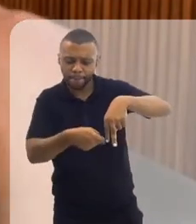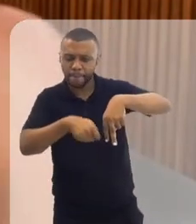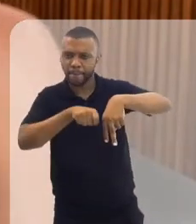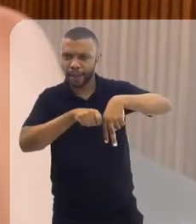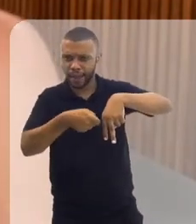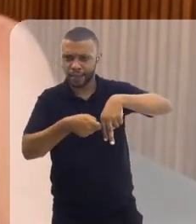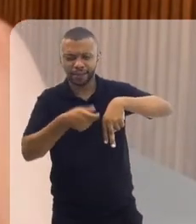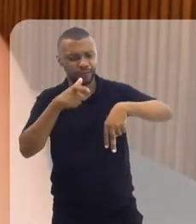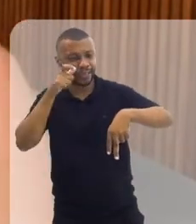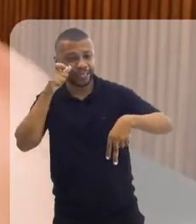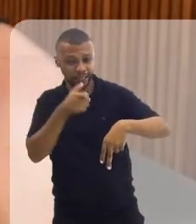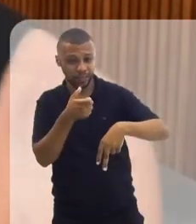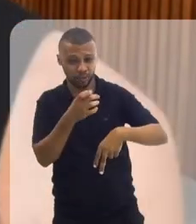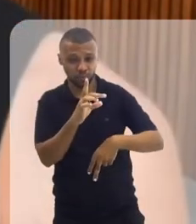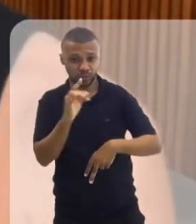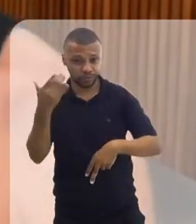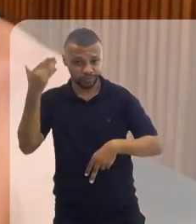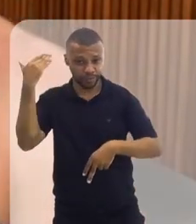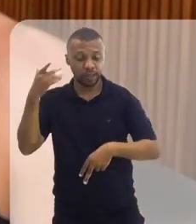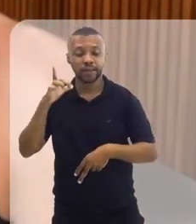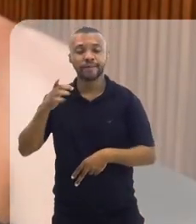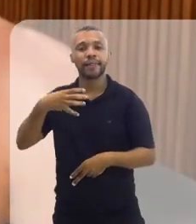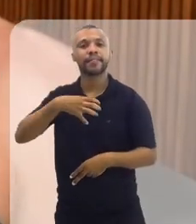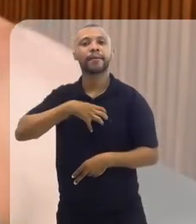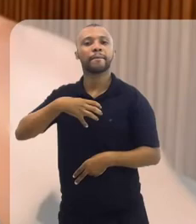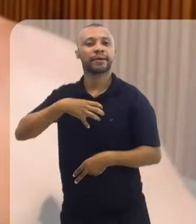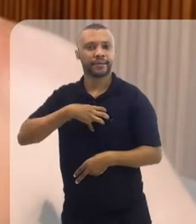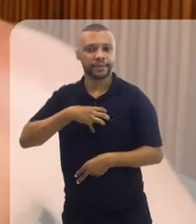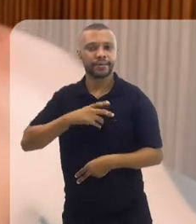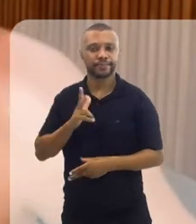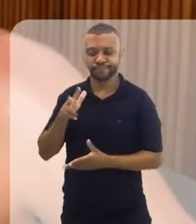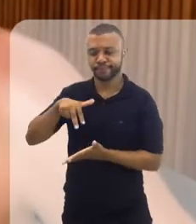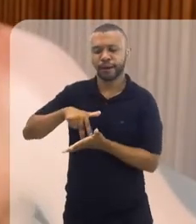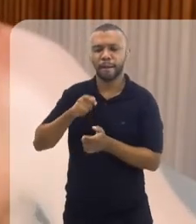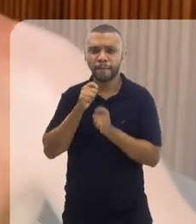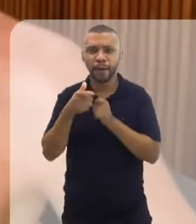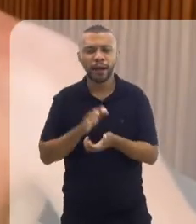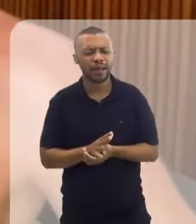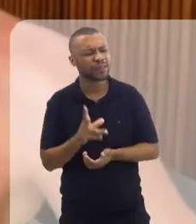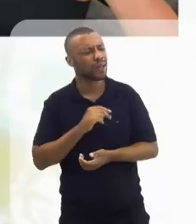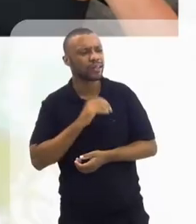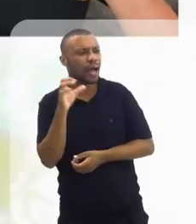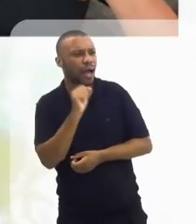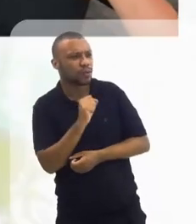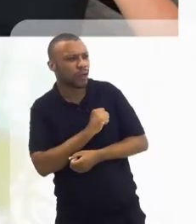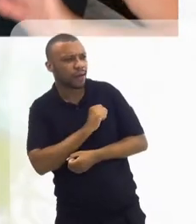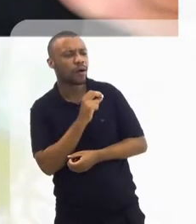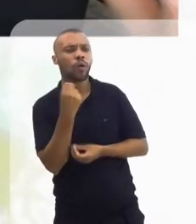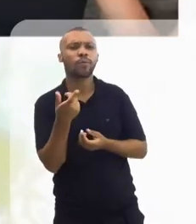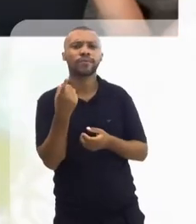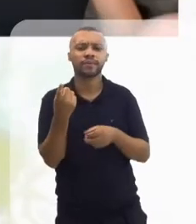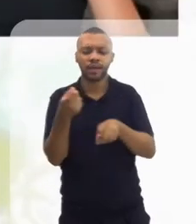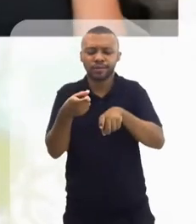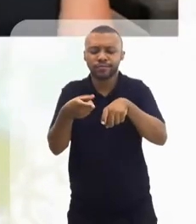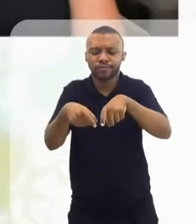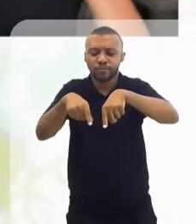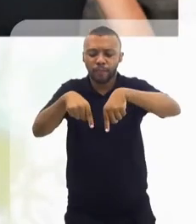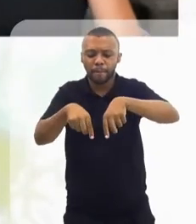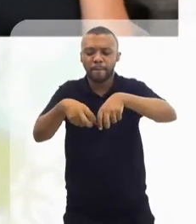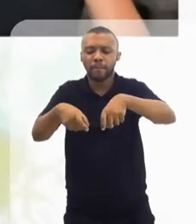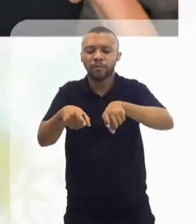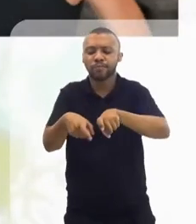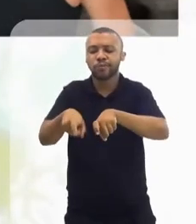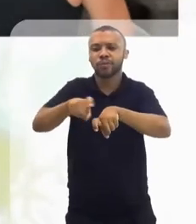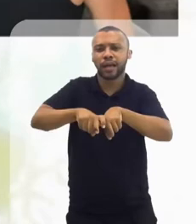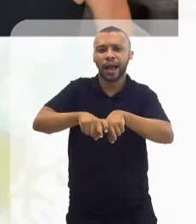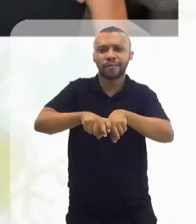muito interessante, que um dia eu estava na Bahia, e aí alguém chegou para mim e falou assim: "Ah, eu adorava como vocês